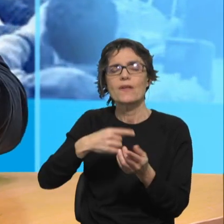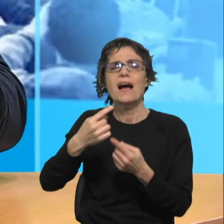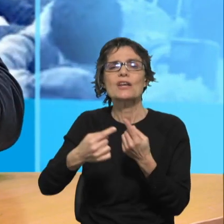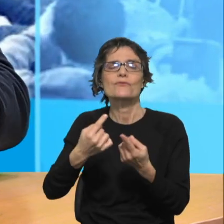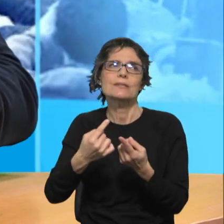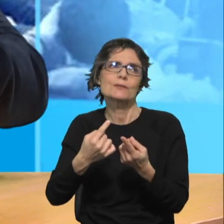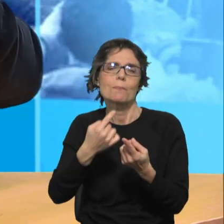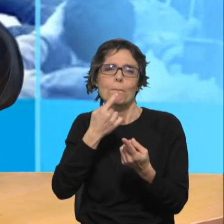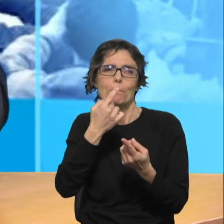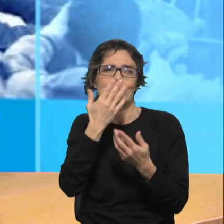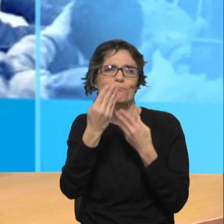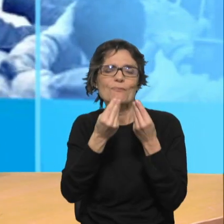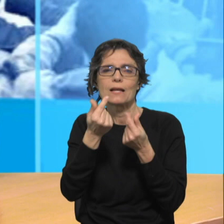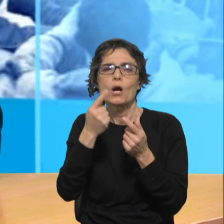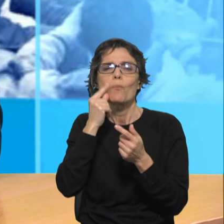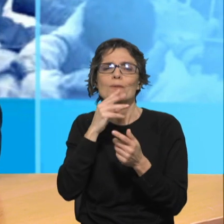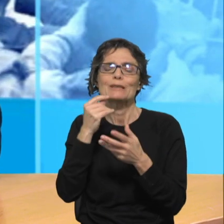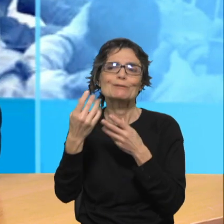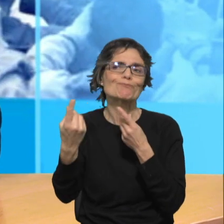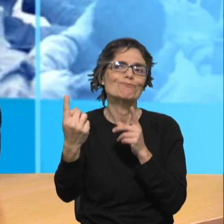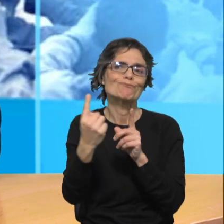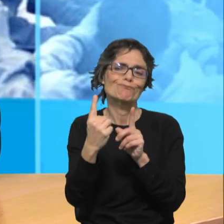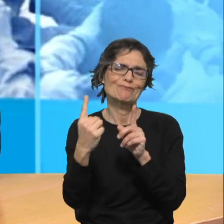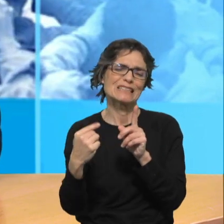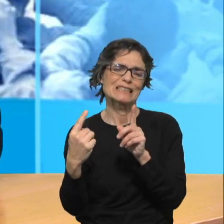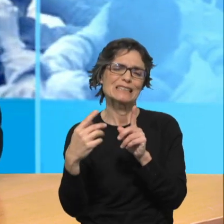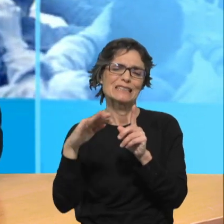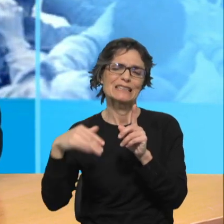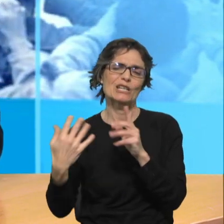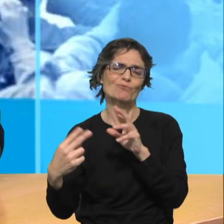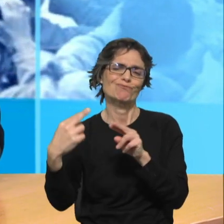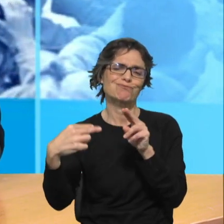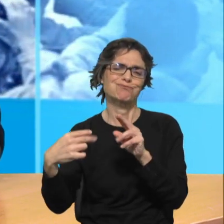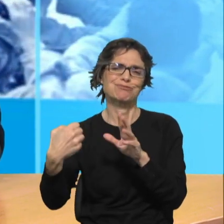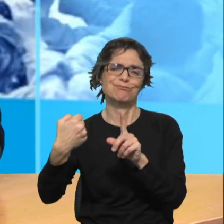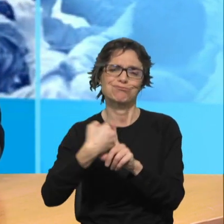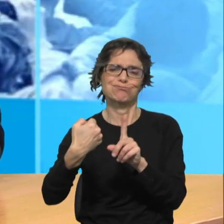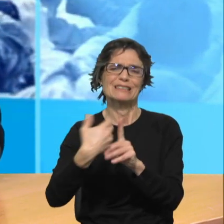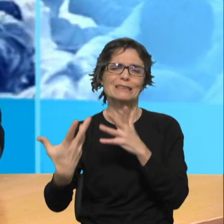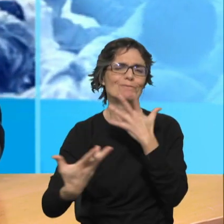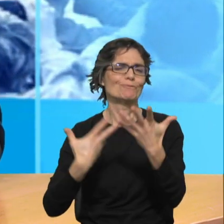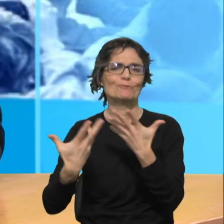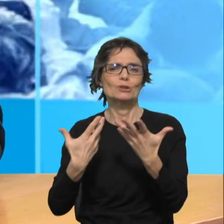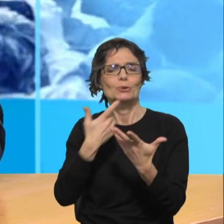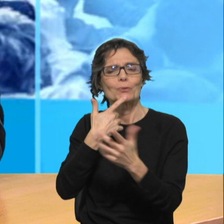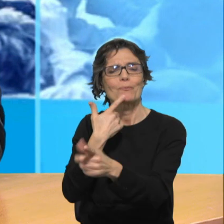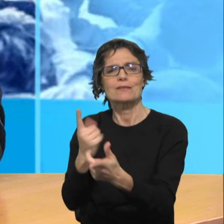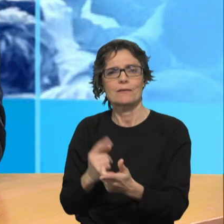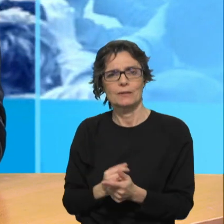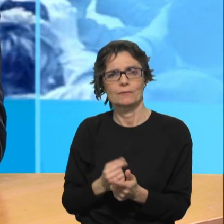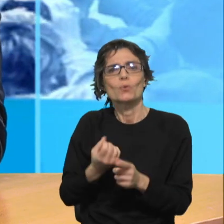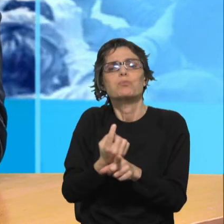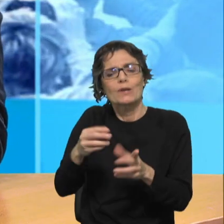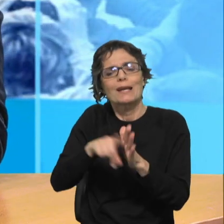bem entendidas ou não são bem acompanhadas pelo outro lado. Ainda assim os pais fazem um esforço enorme para que os